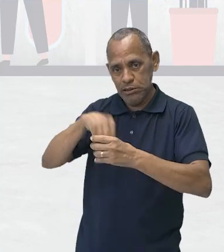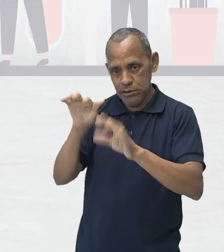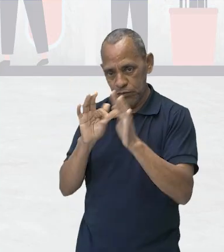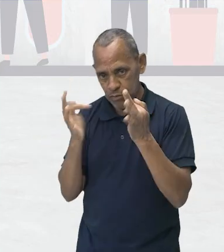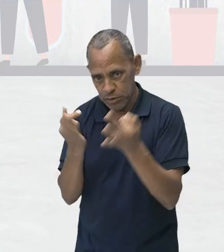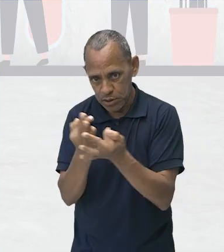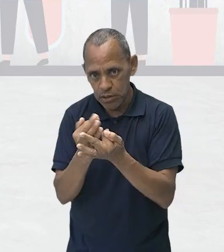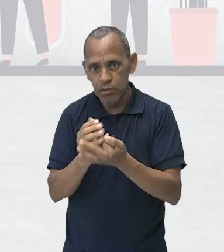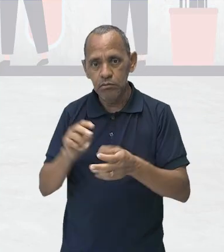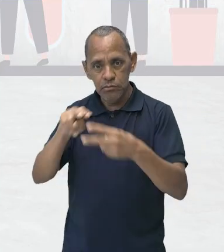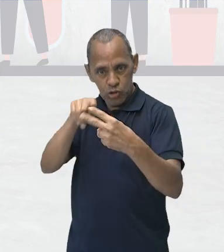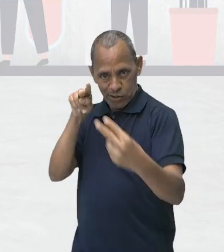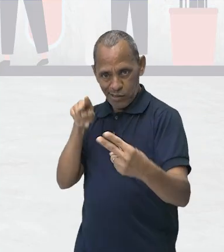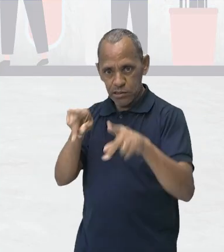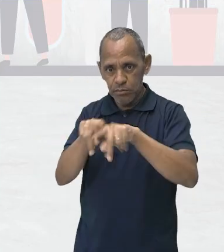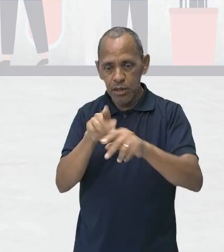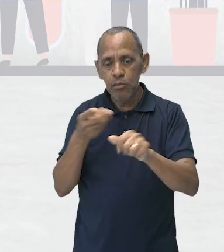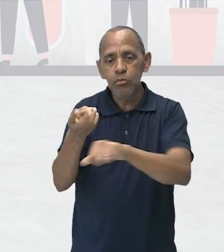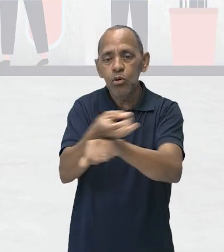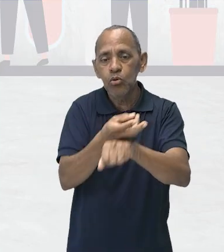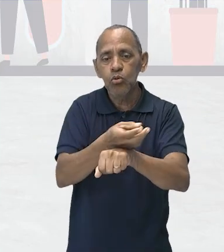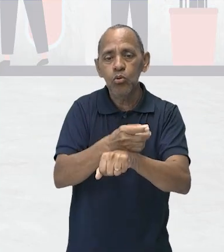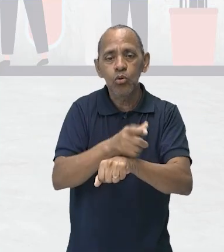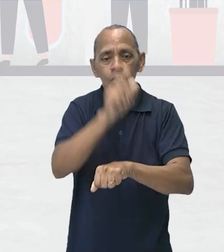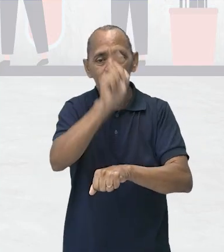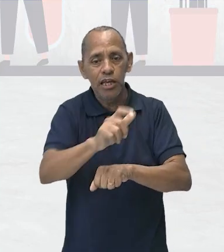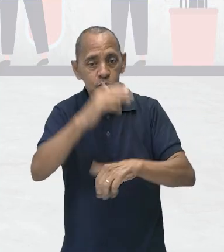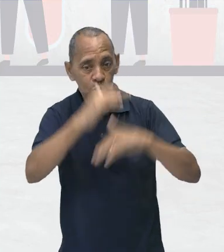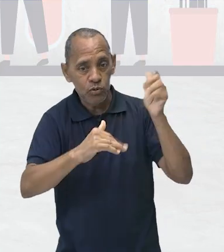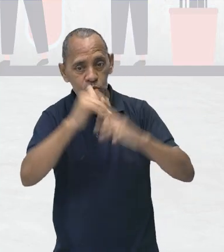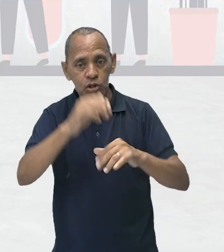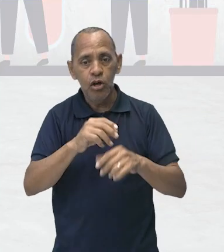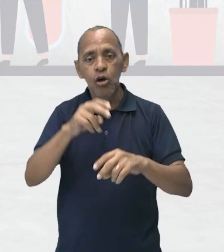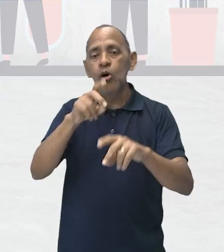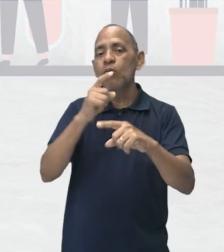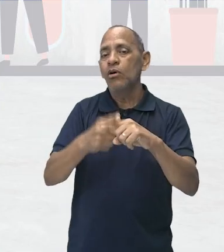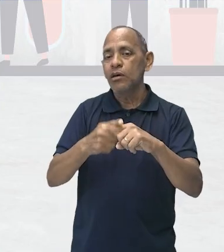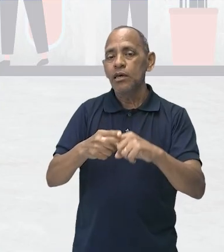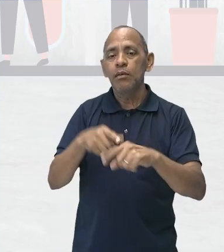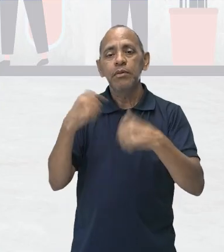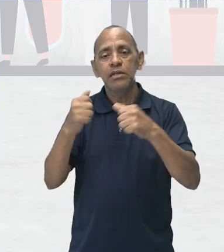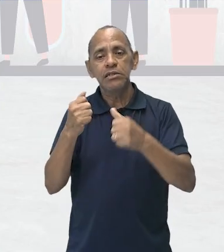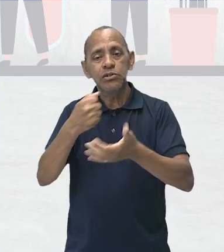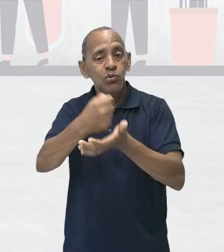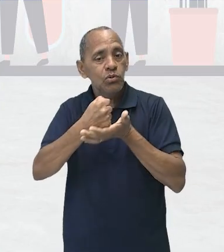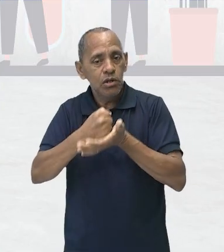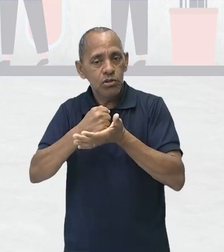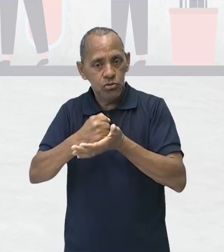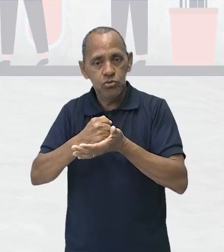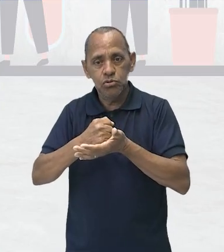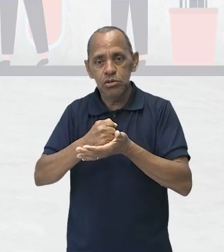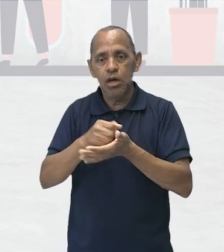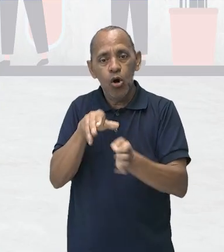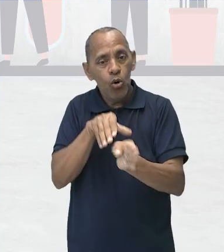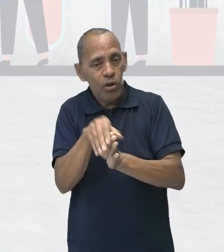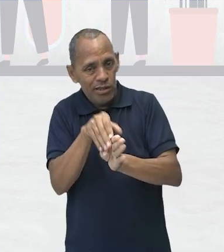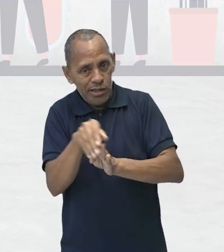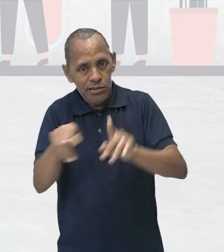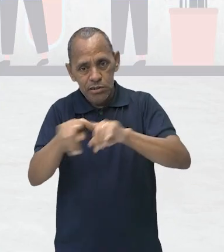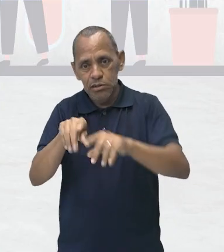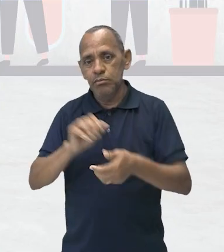esse histórico de doença na família, eles os procuram porque eles estão em busca de aconselhamento genético.